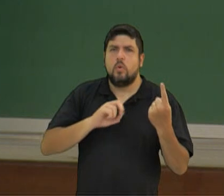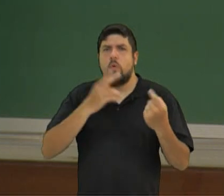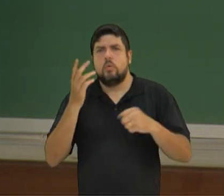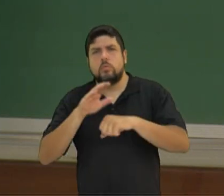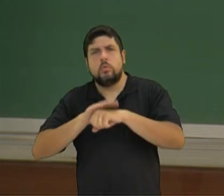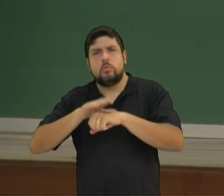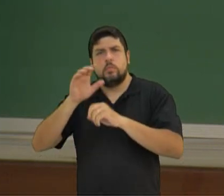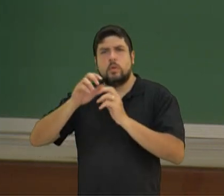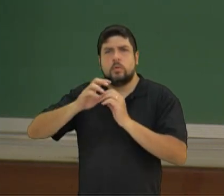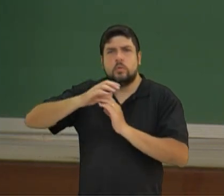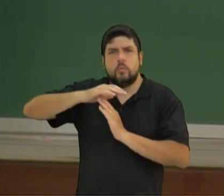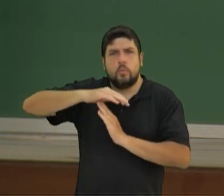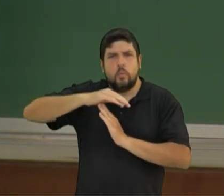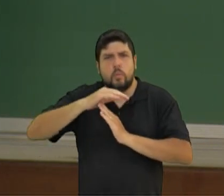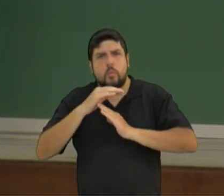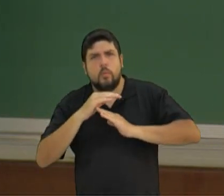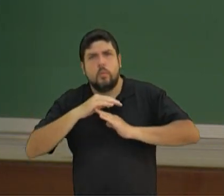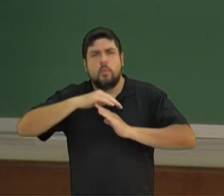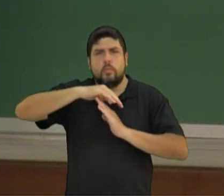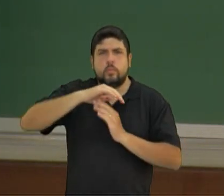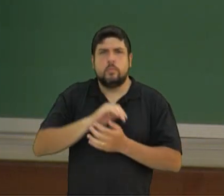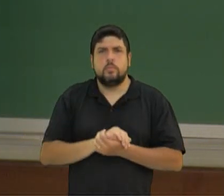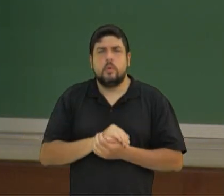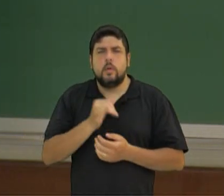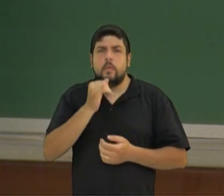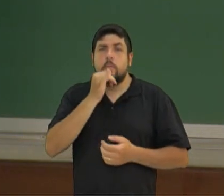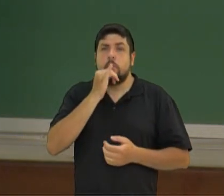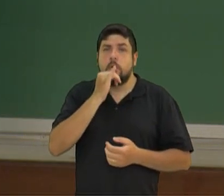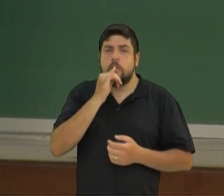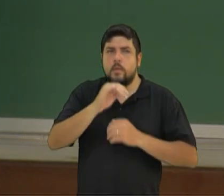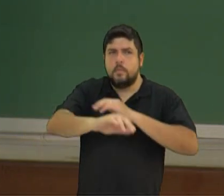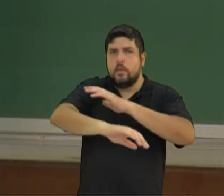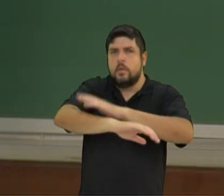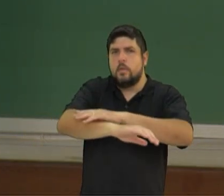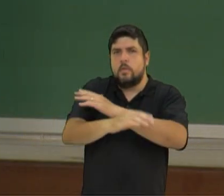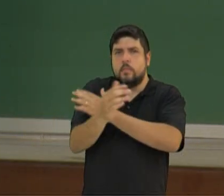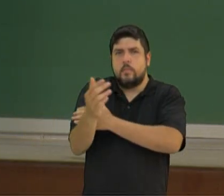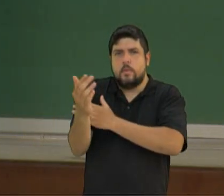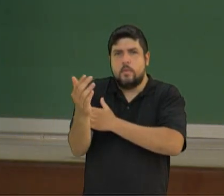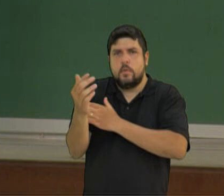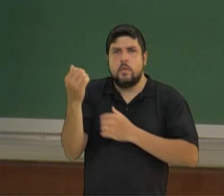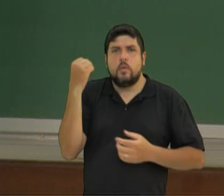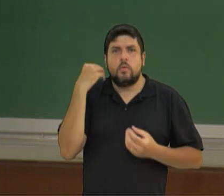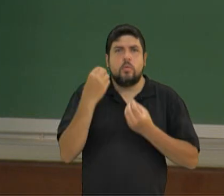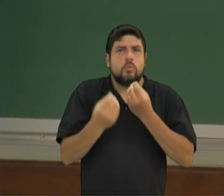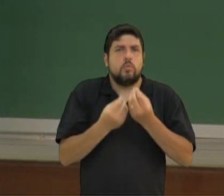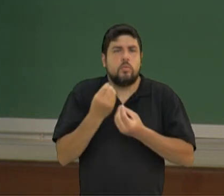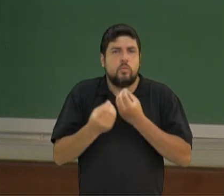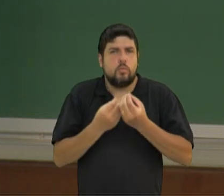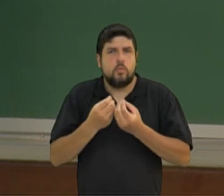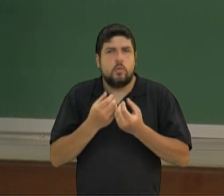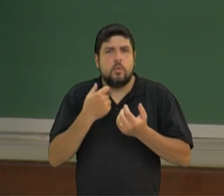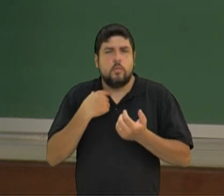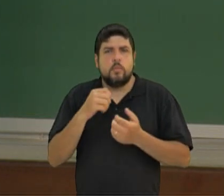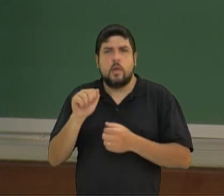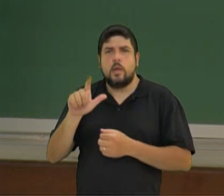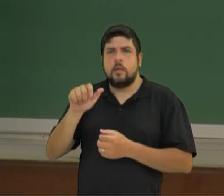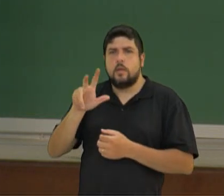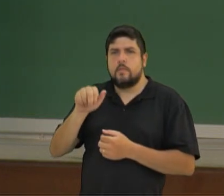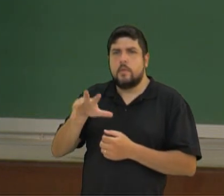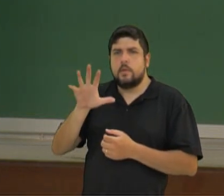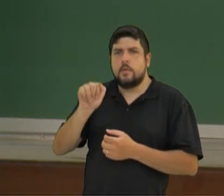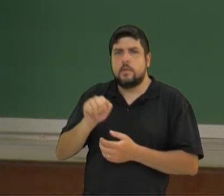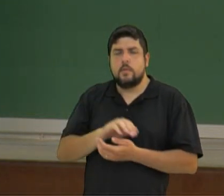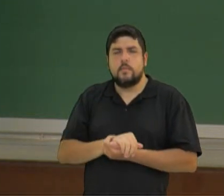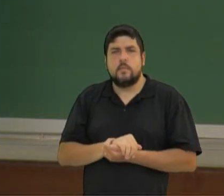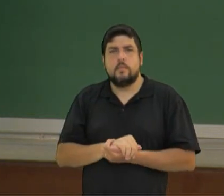vão atuar como alavancas. Vamos dar um exemplo ali do braço? Novamente o bíceps com o tríceps e os ossos que fazem parte do